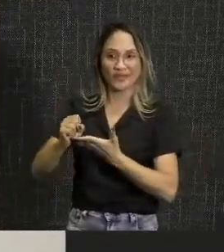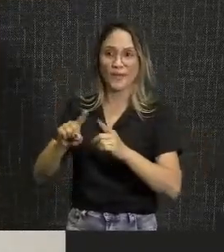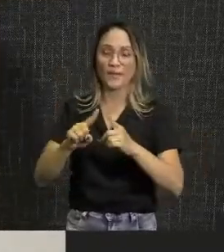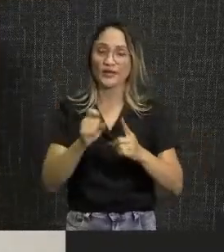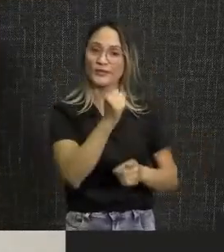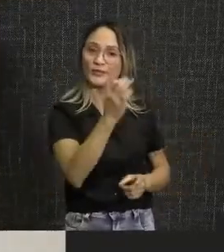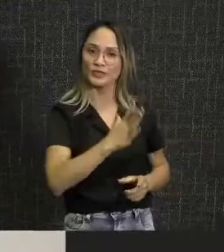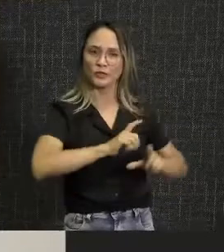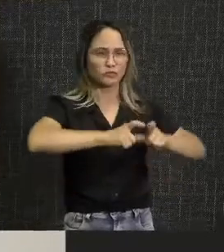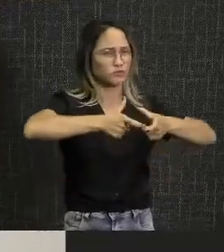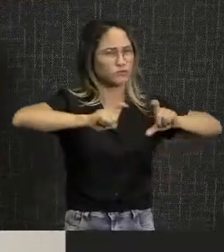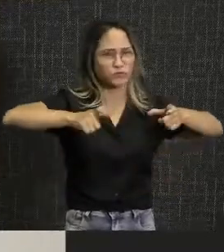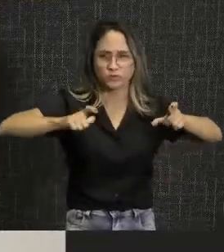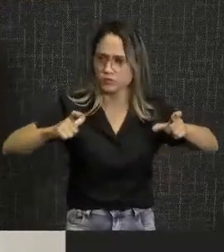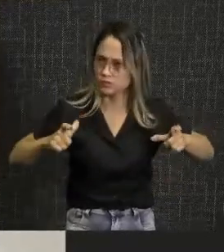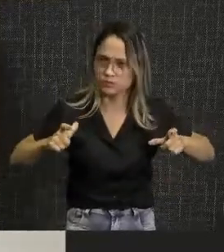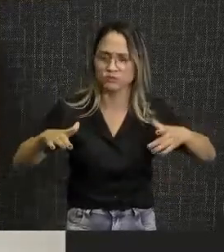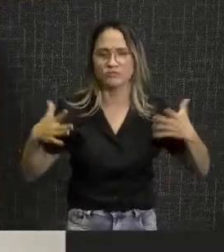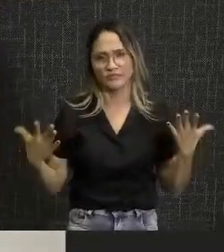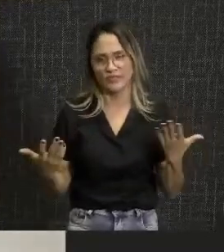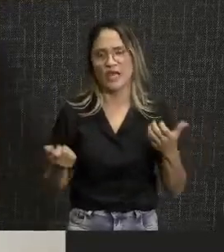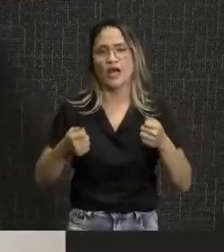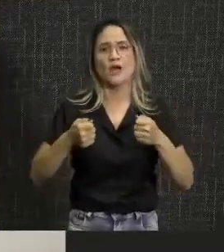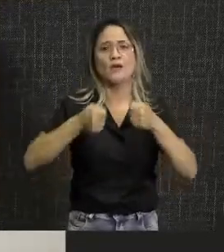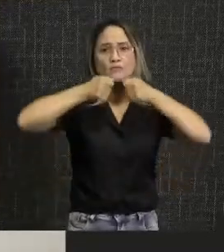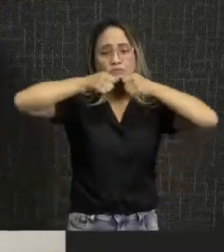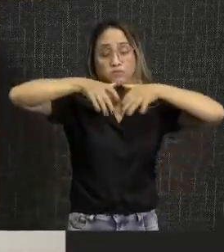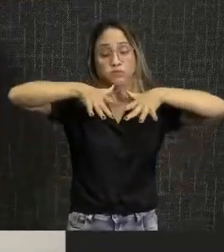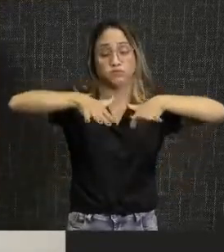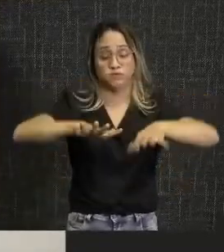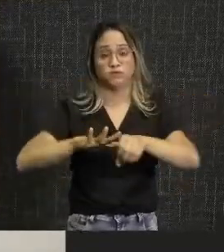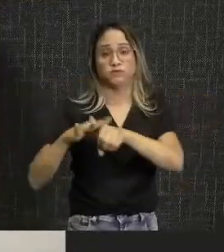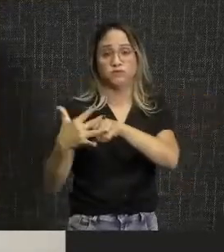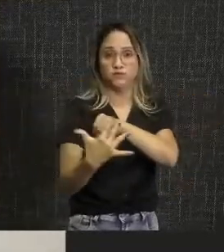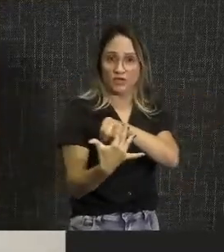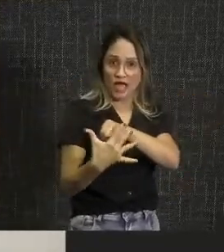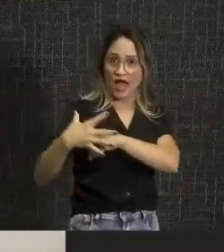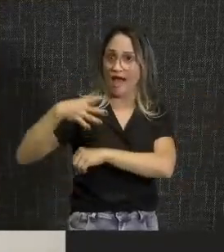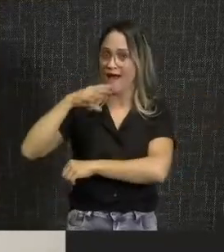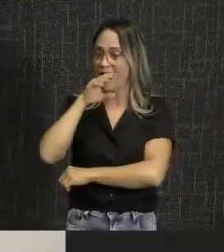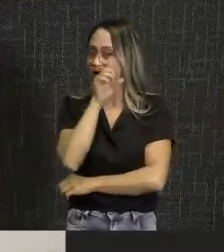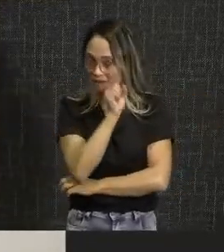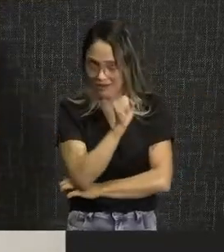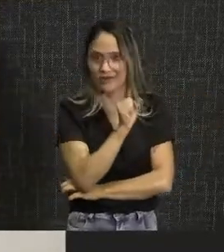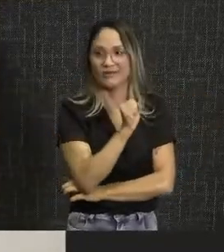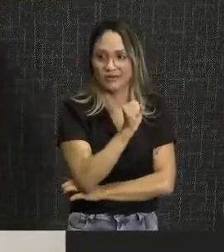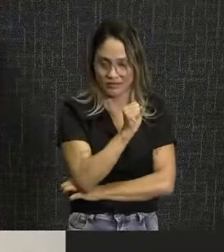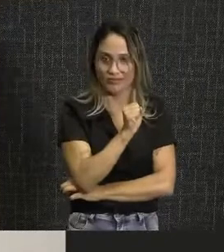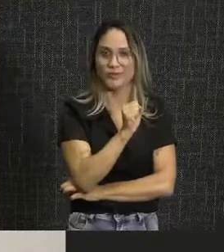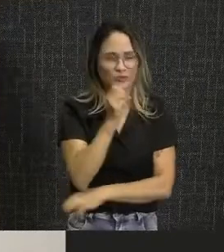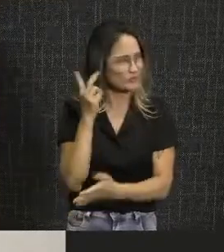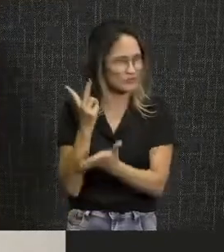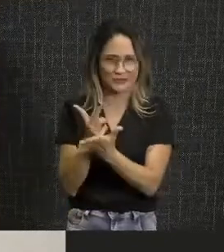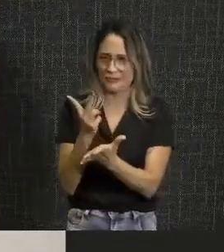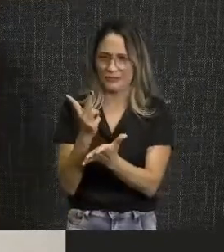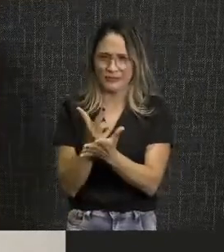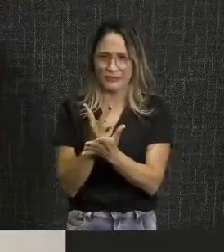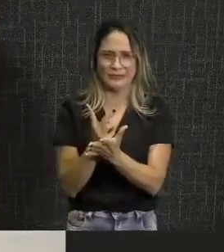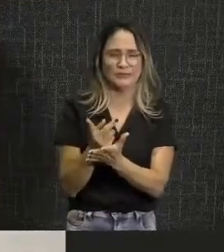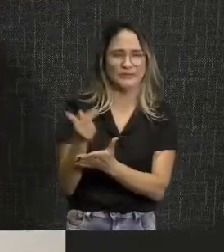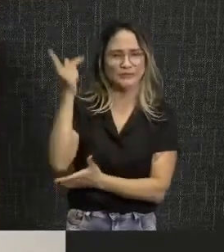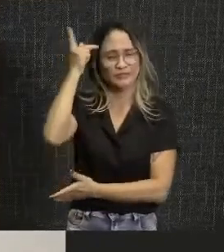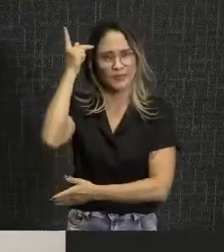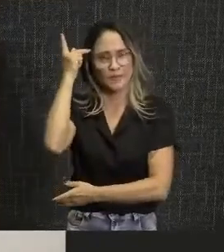muito grande. Então, a pandemia ela começa muito rápido, sempre, né? São Paulo,